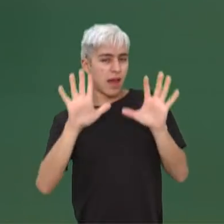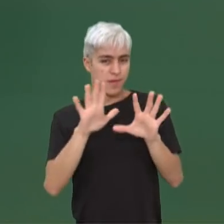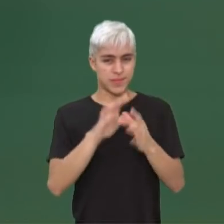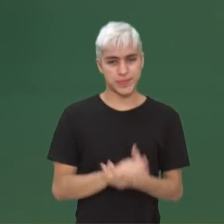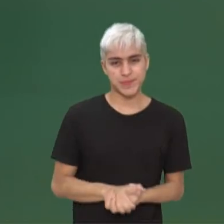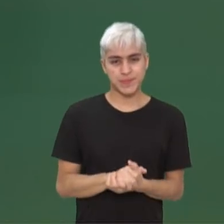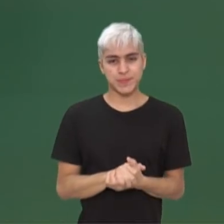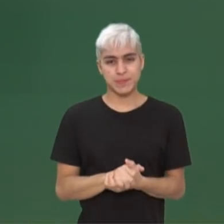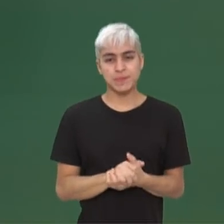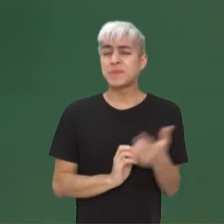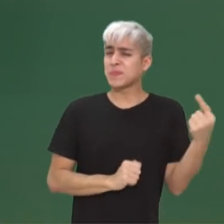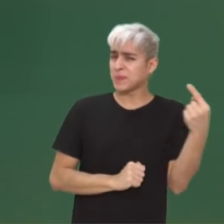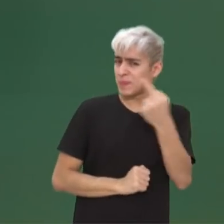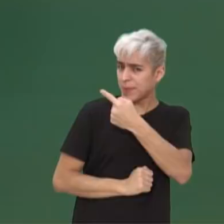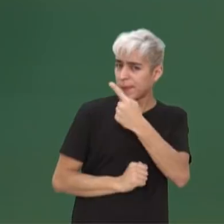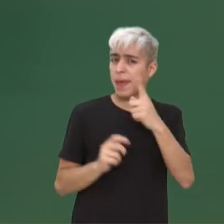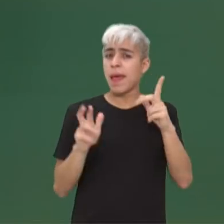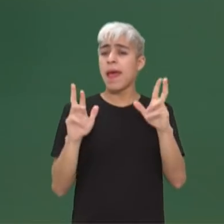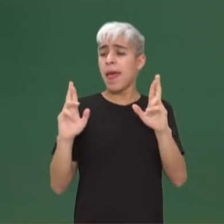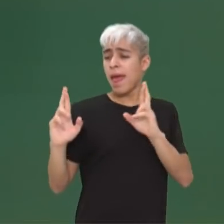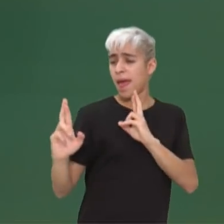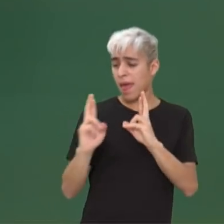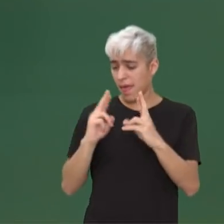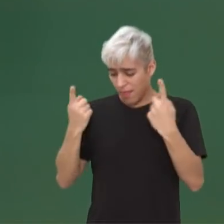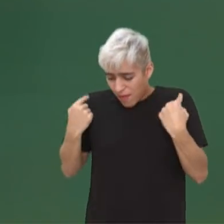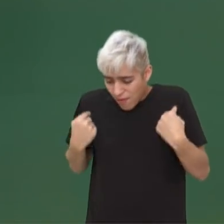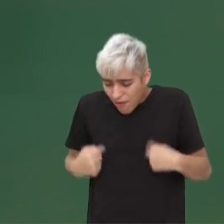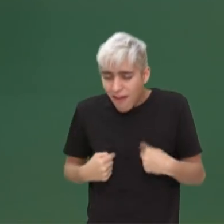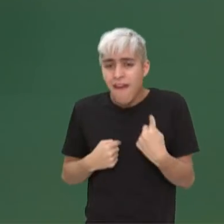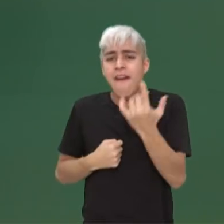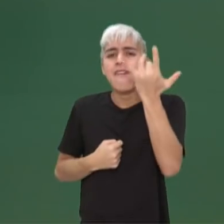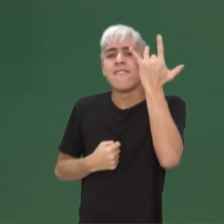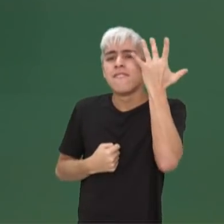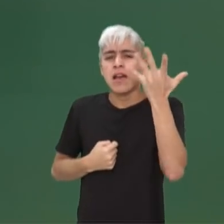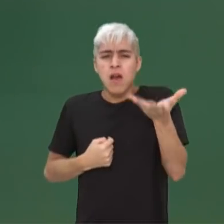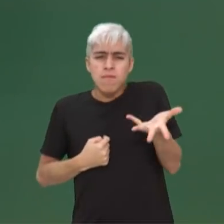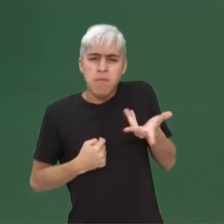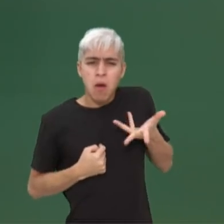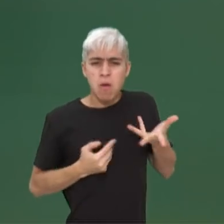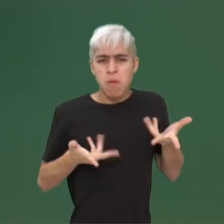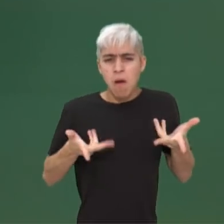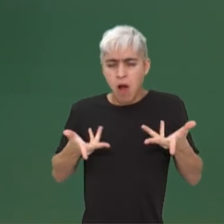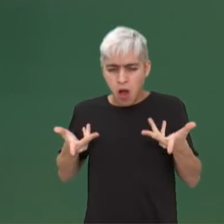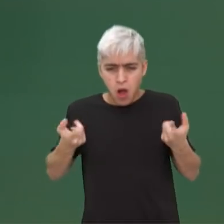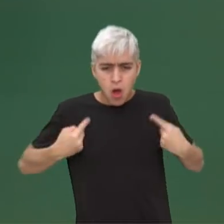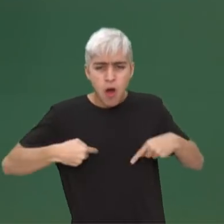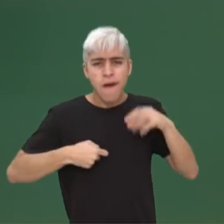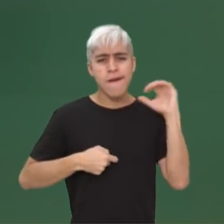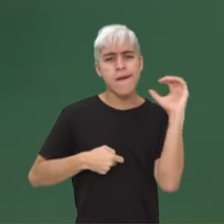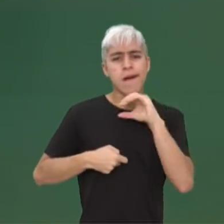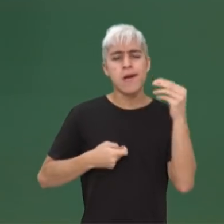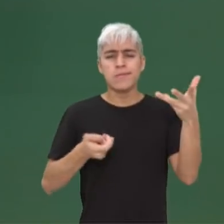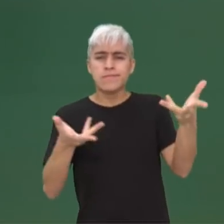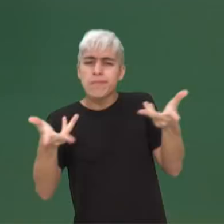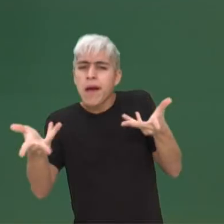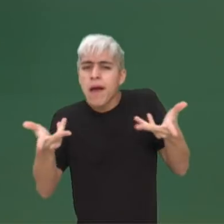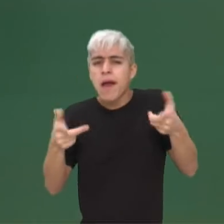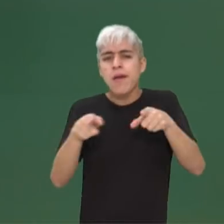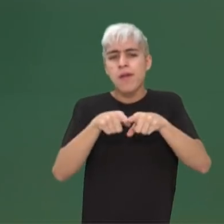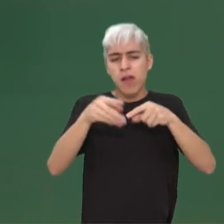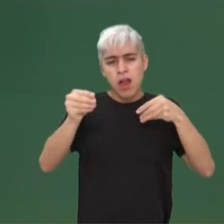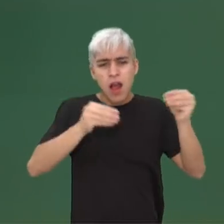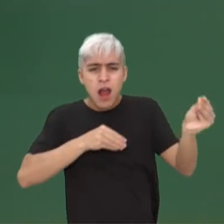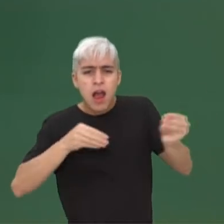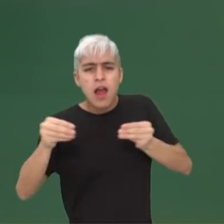aqui, ela relacionada ao nosso corpo, ela vai facilitar a ligeireza de movimentos, a agilidade, a